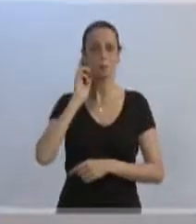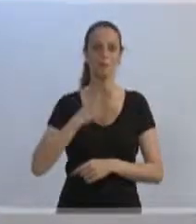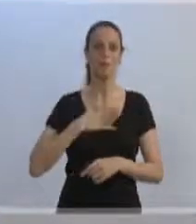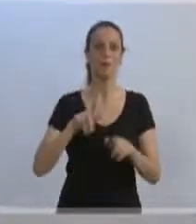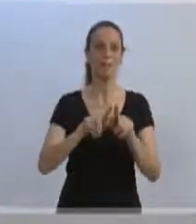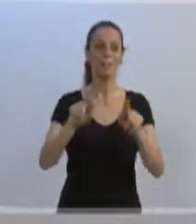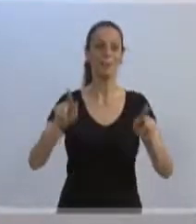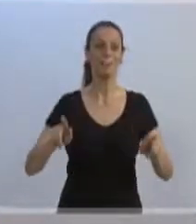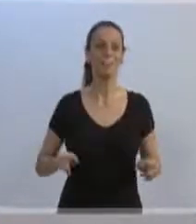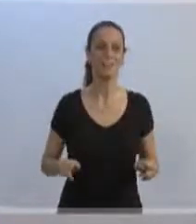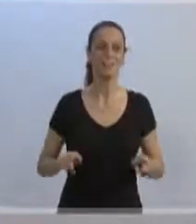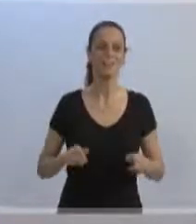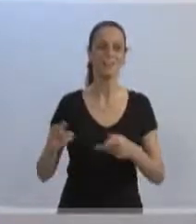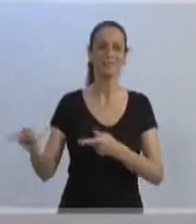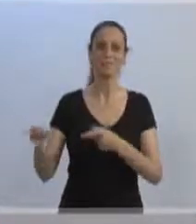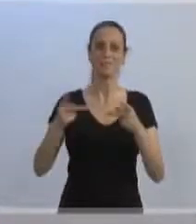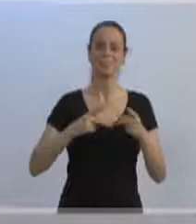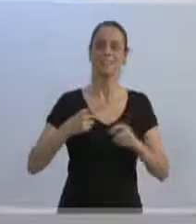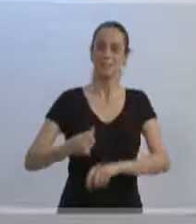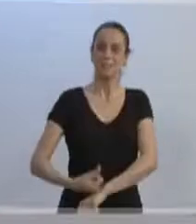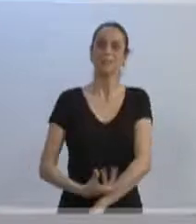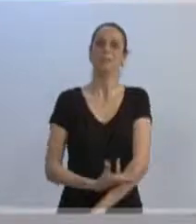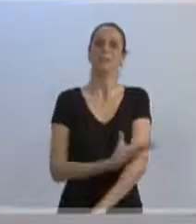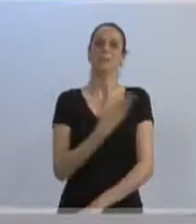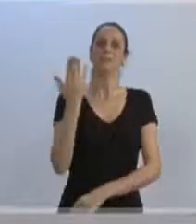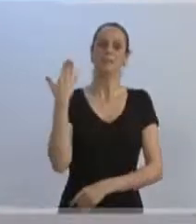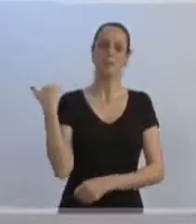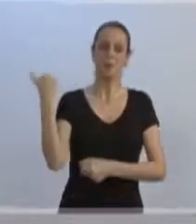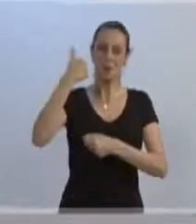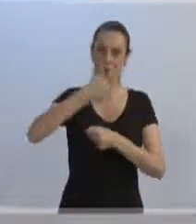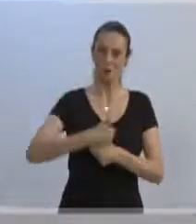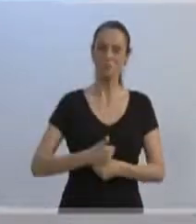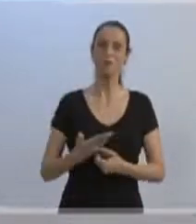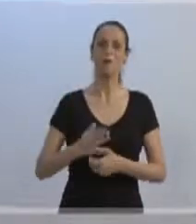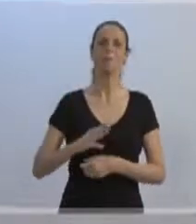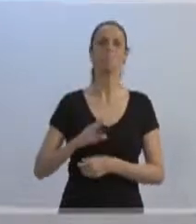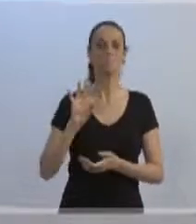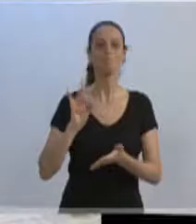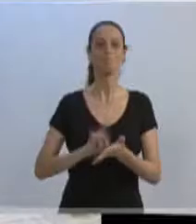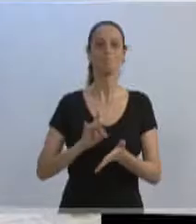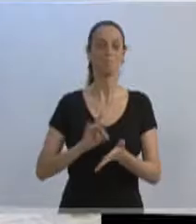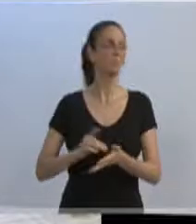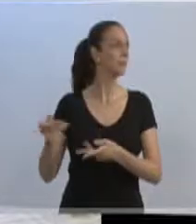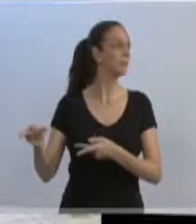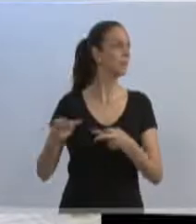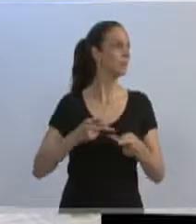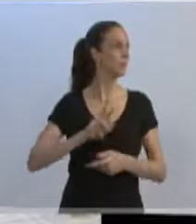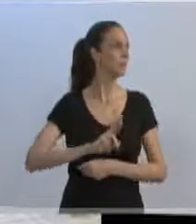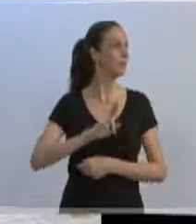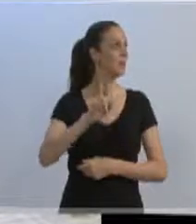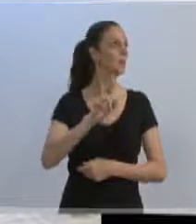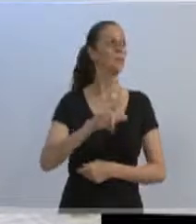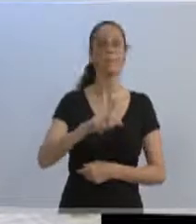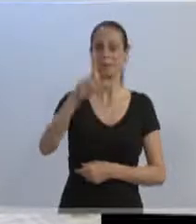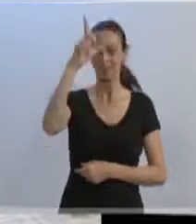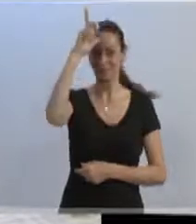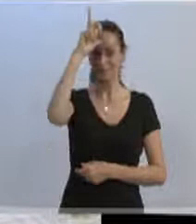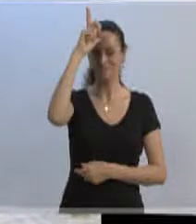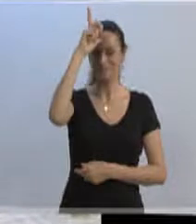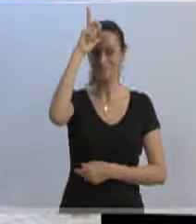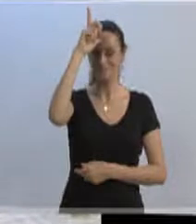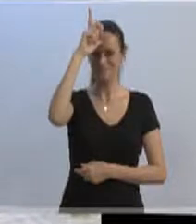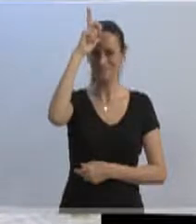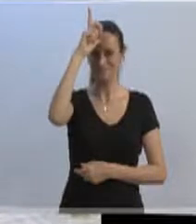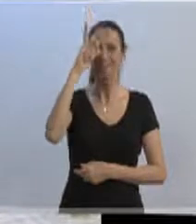no meu gabinete uma das visitas que mais me emocionou desde que assumi aqui na câmara municipal a visita dos representantes das blue porque a associação